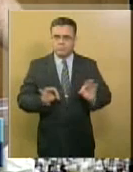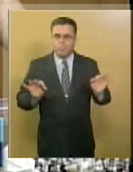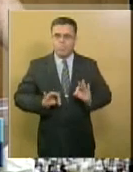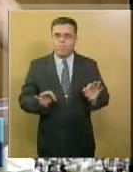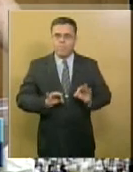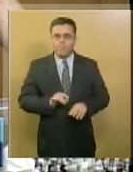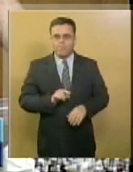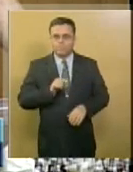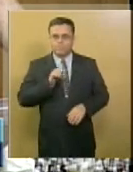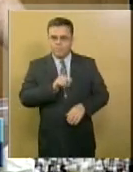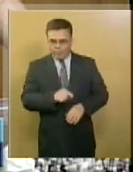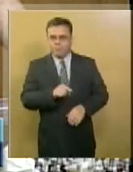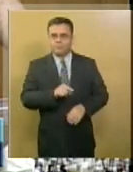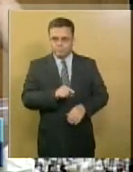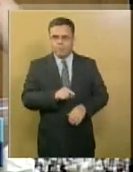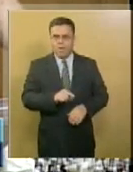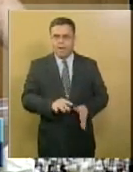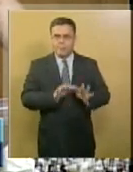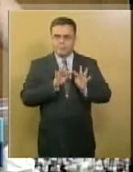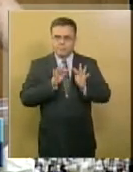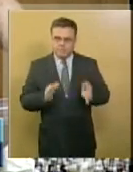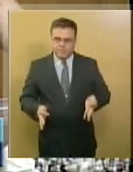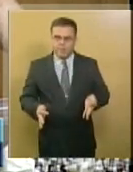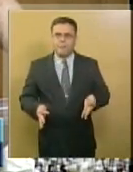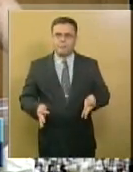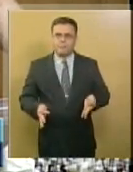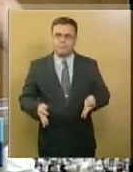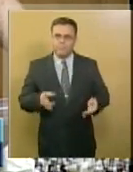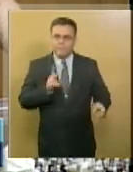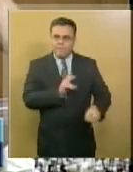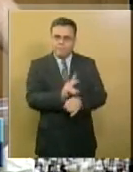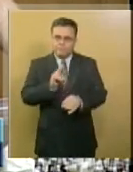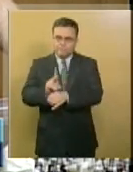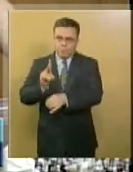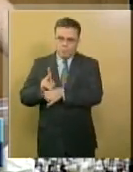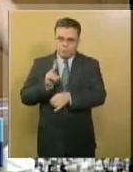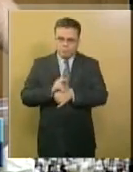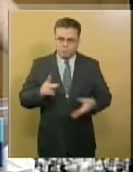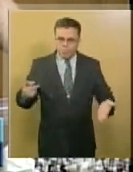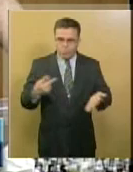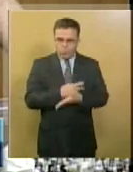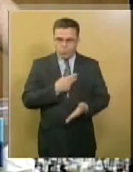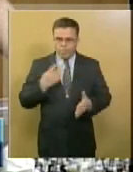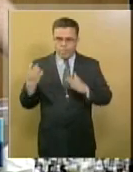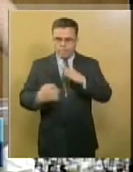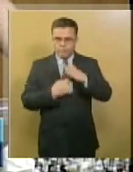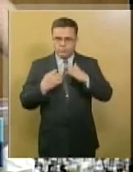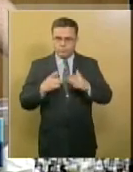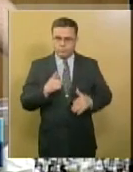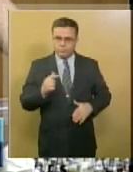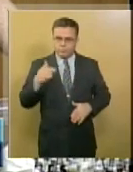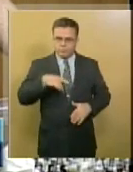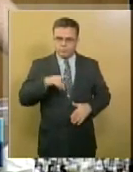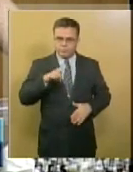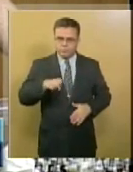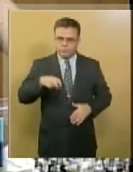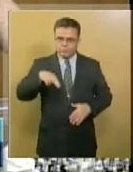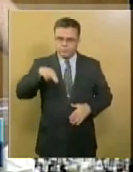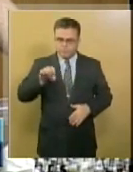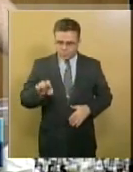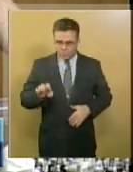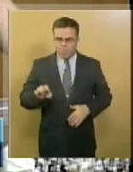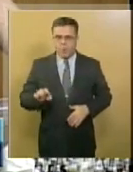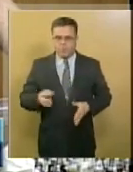ele veio de mitigação de impacto ambiental. Foi um acordo com a empresa Grendene e a